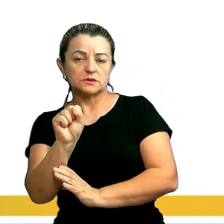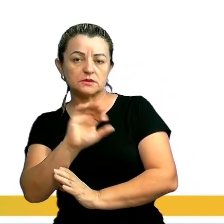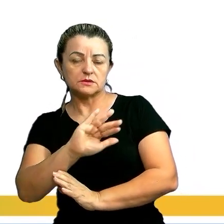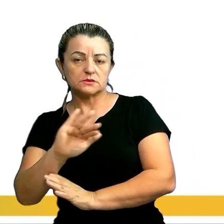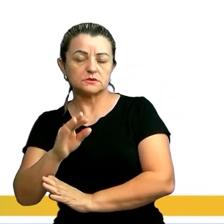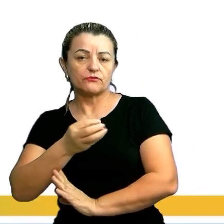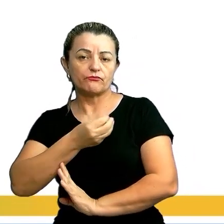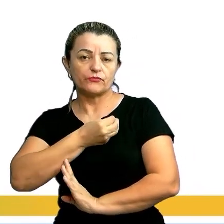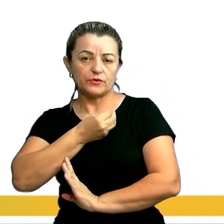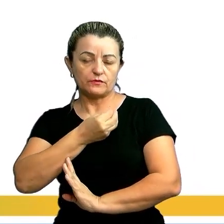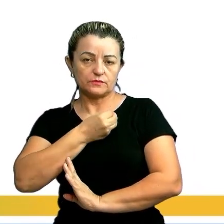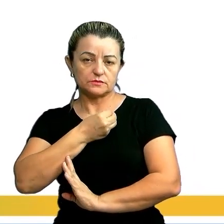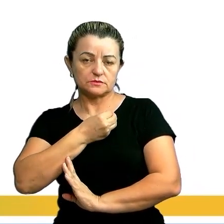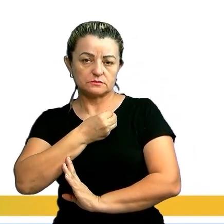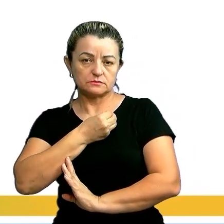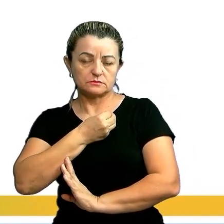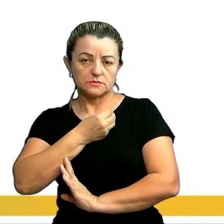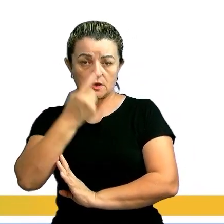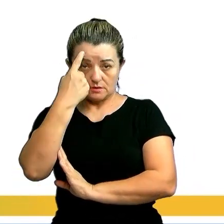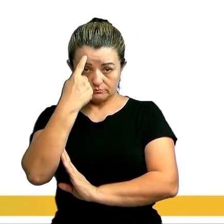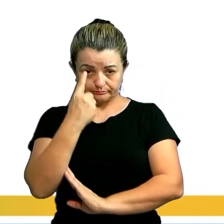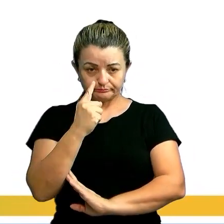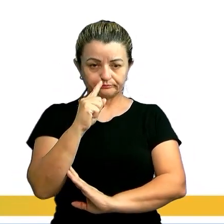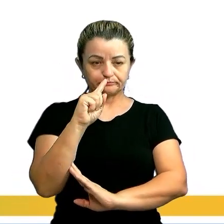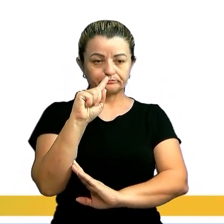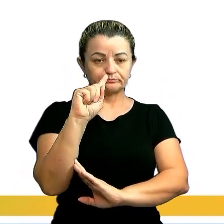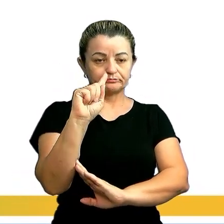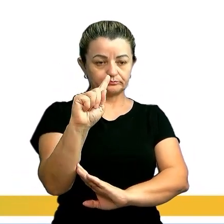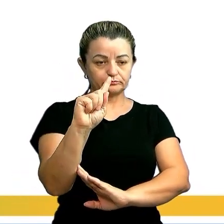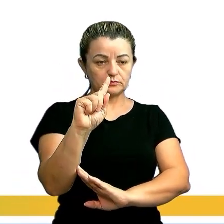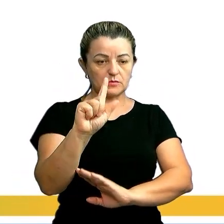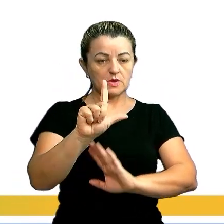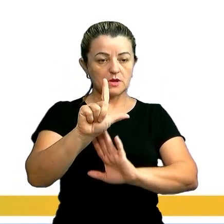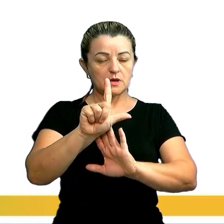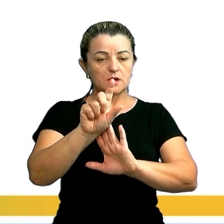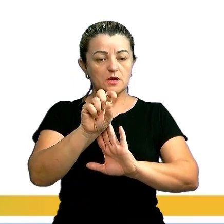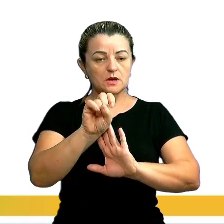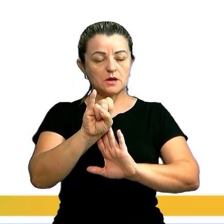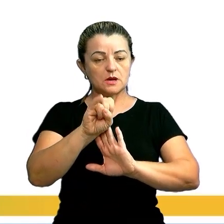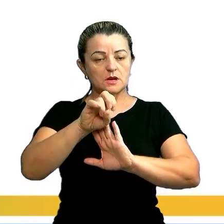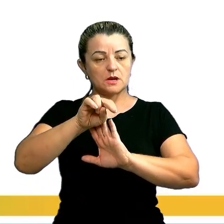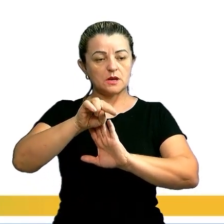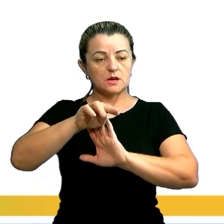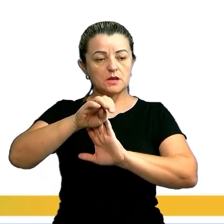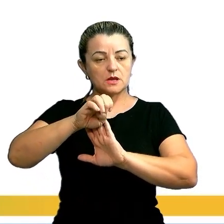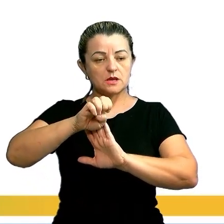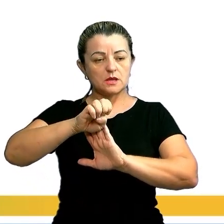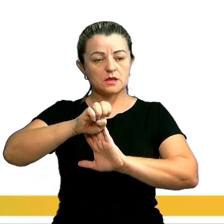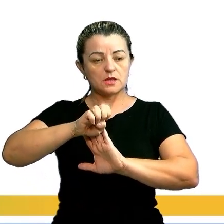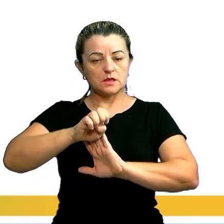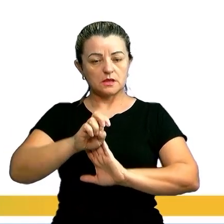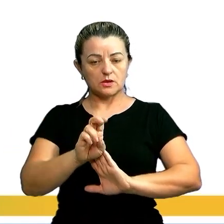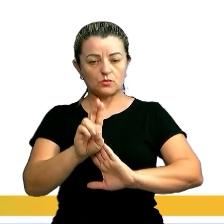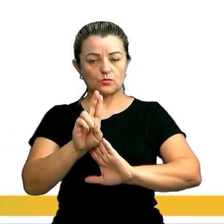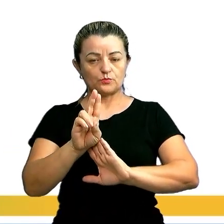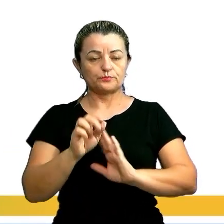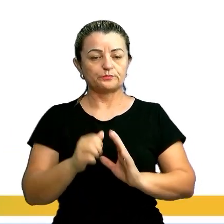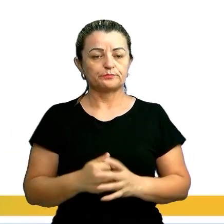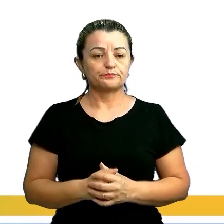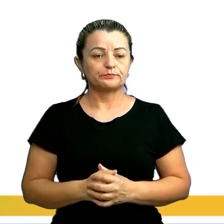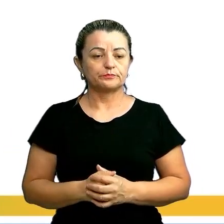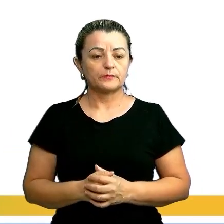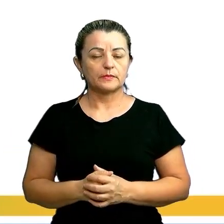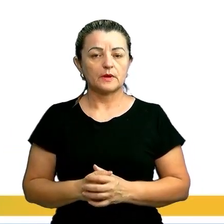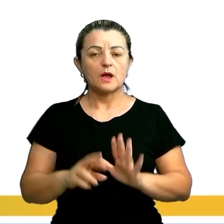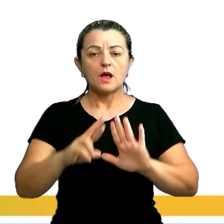taxonomia é Linneu. O nome dele é Carl von Linné, para nós, mas pronuncia-se Linneu.